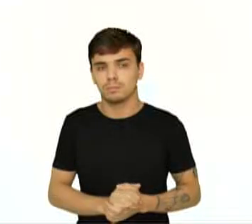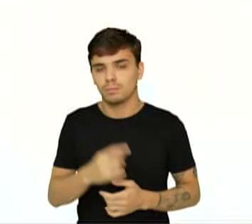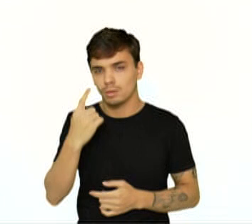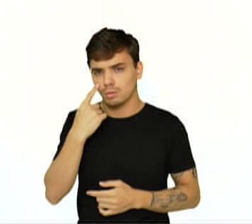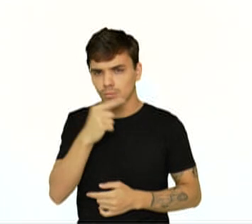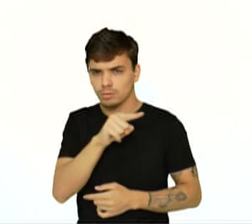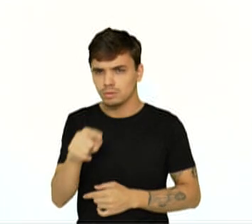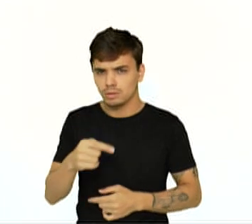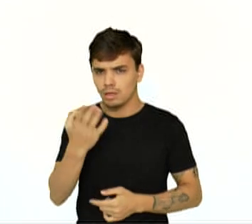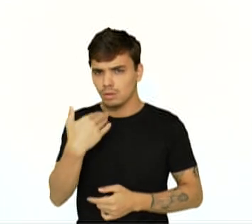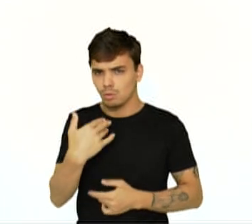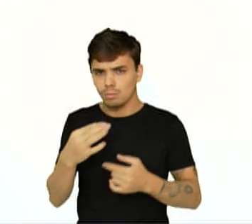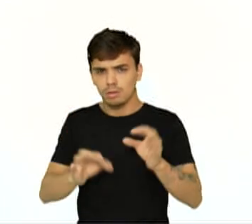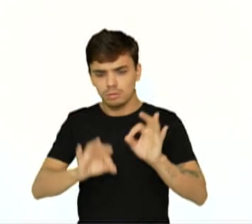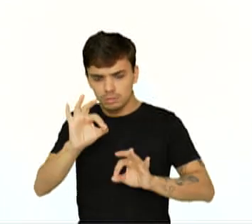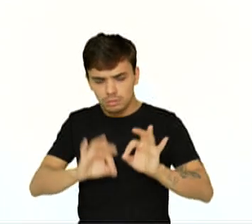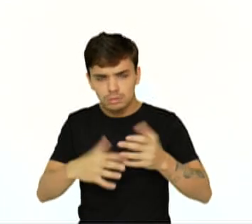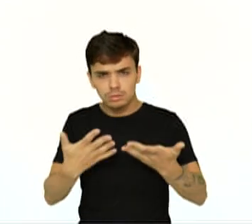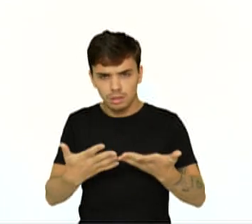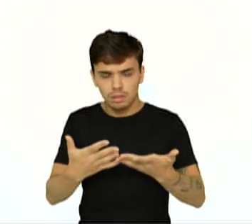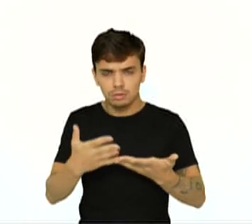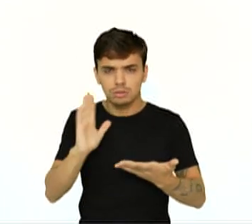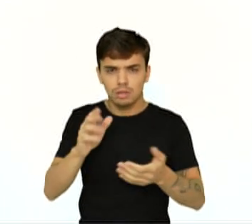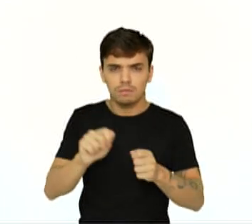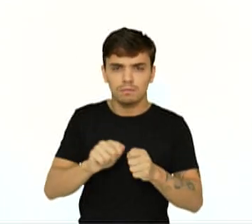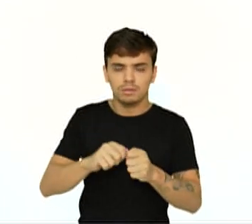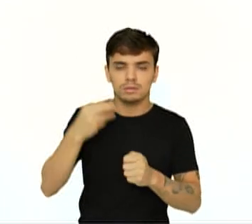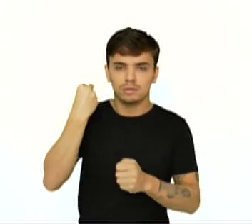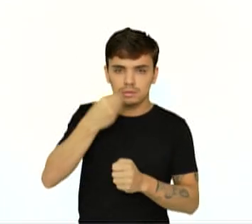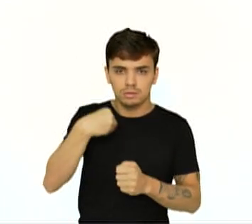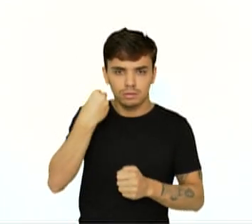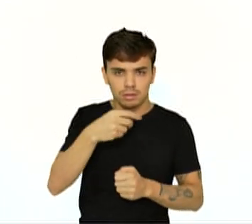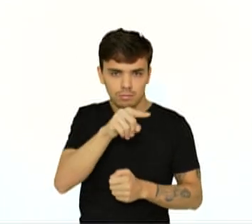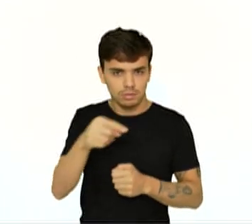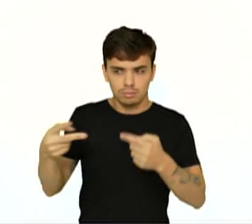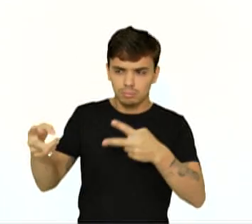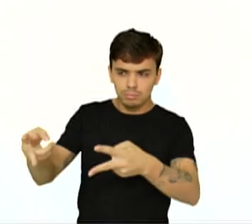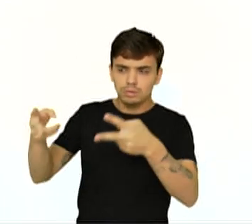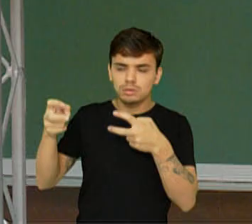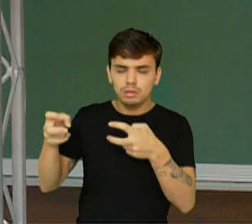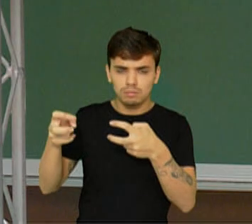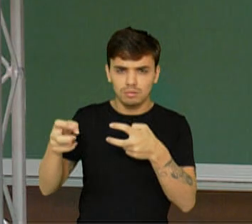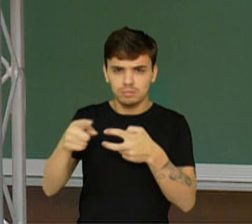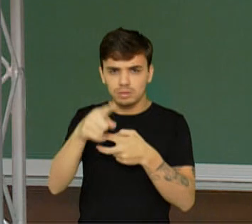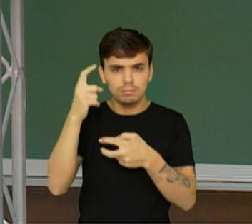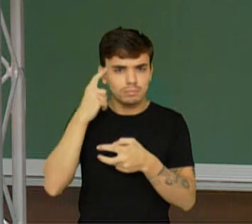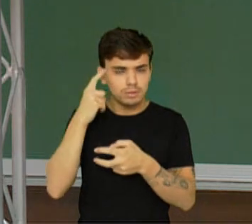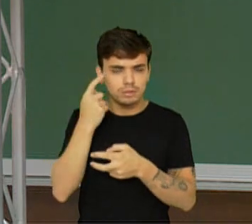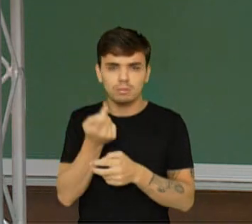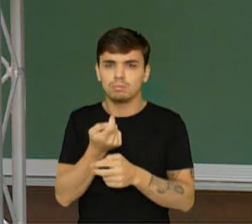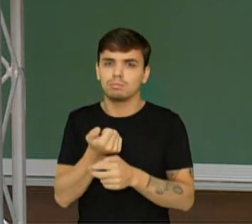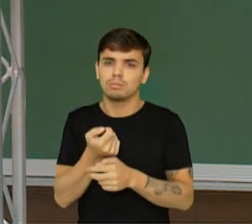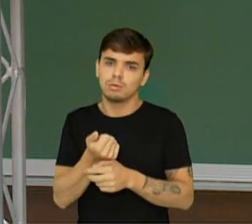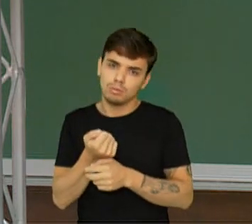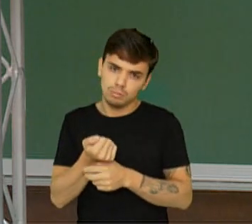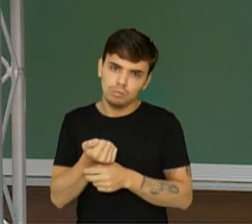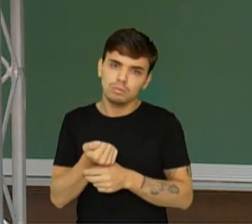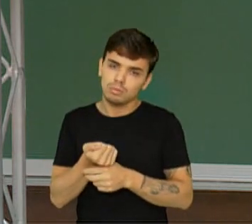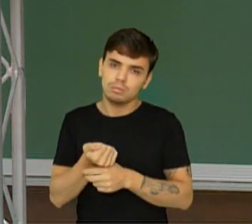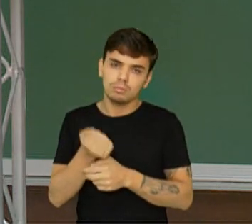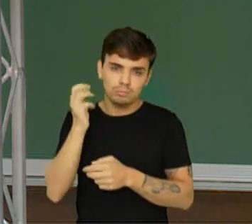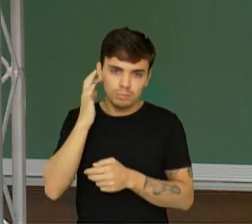alimentas corretamente, Fizemos o teste para você observar aí, pensar pouco no seu estilo